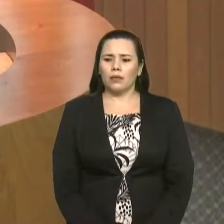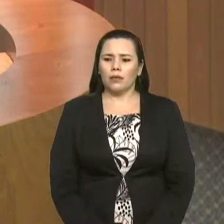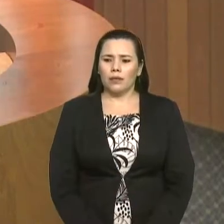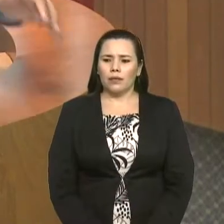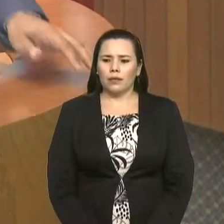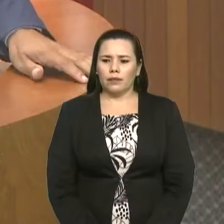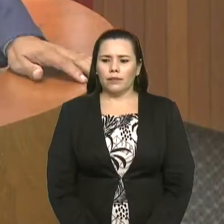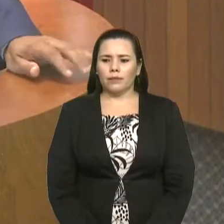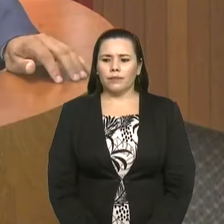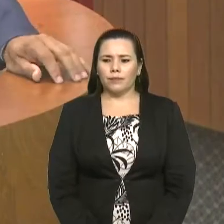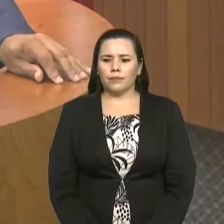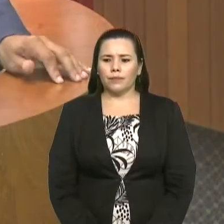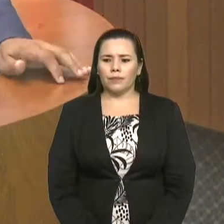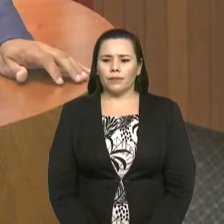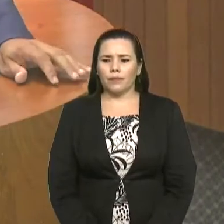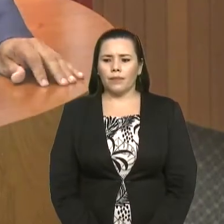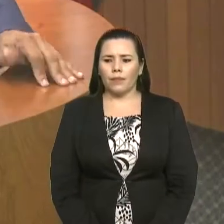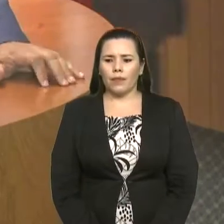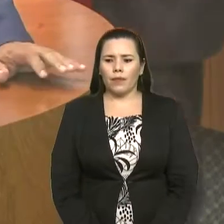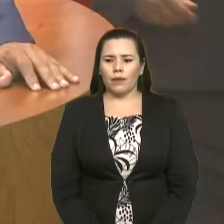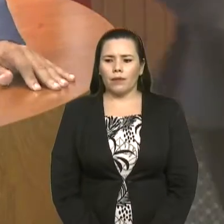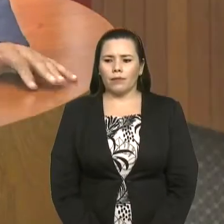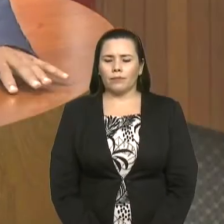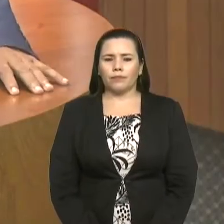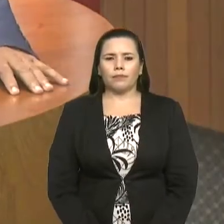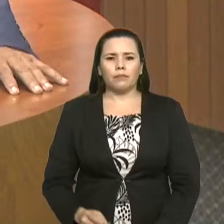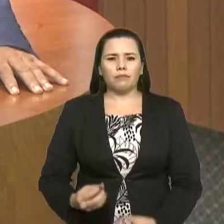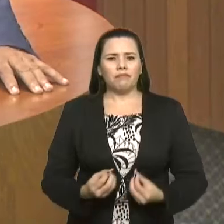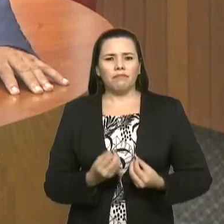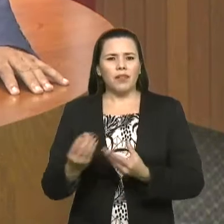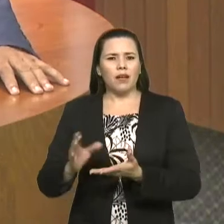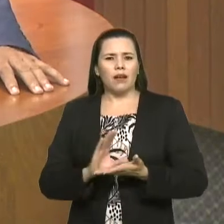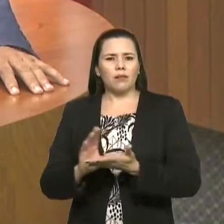para a empresa que ganhou, que não tem ferre?